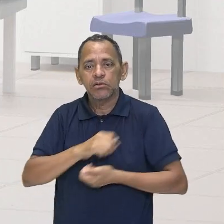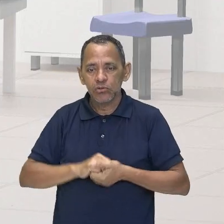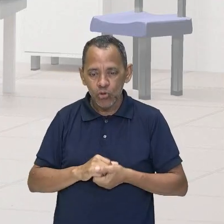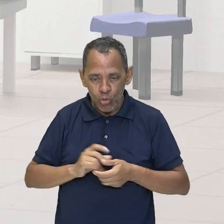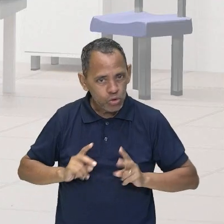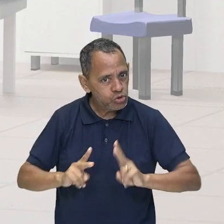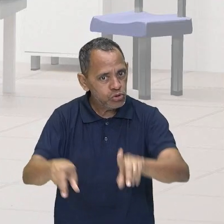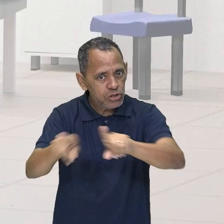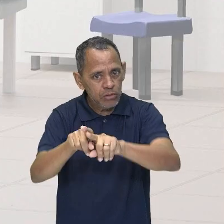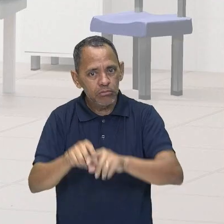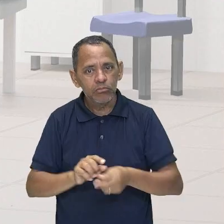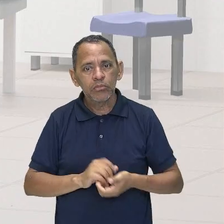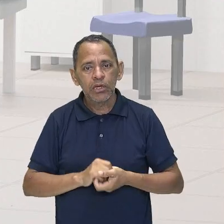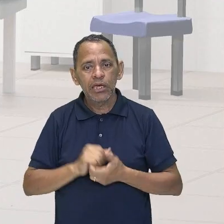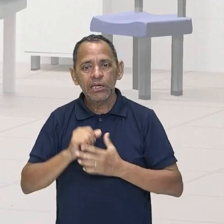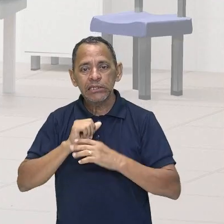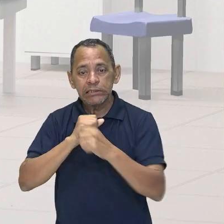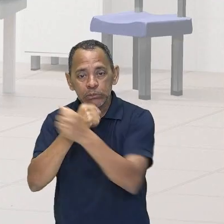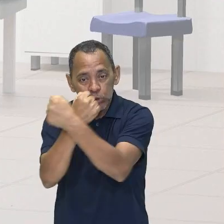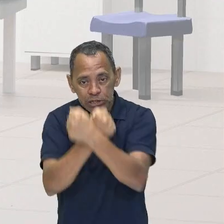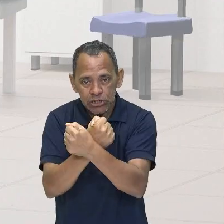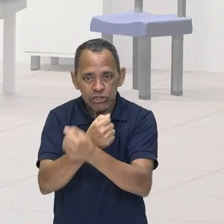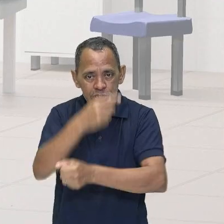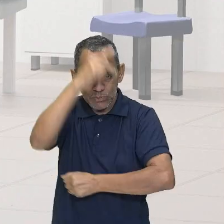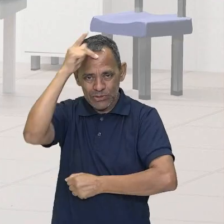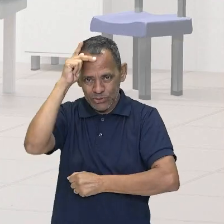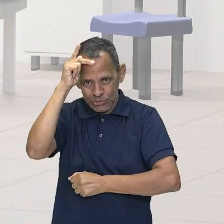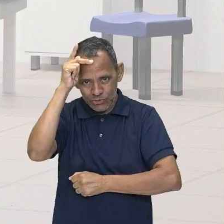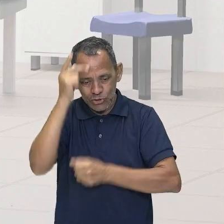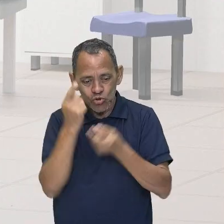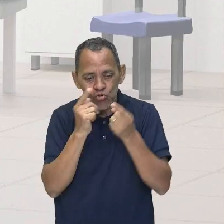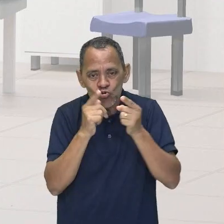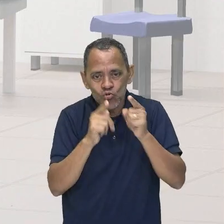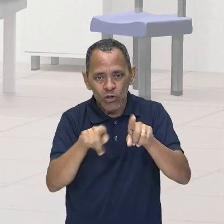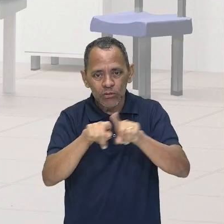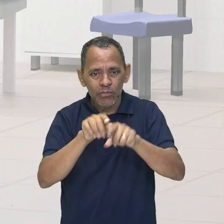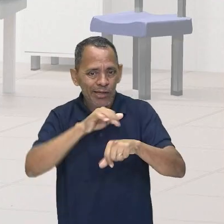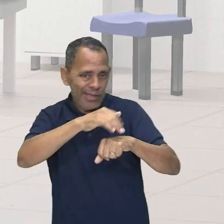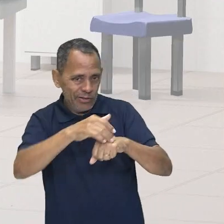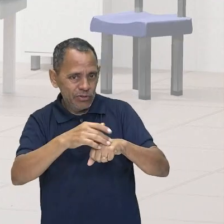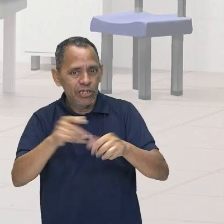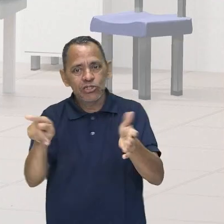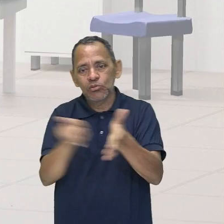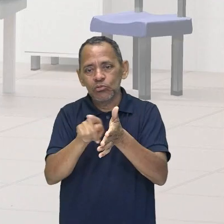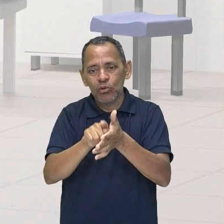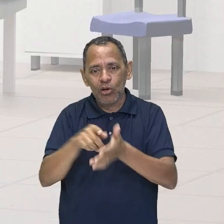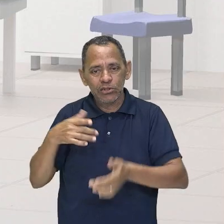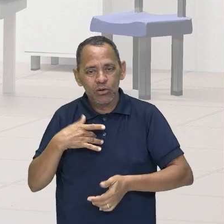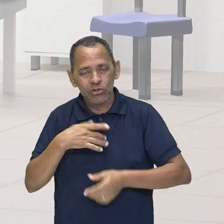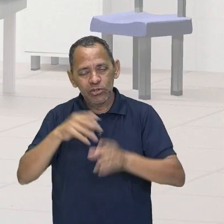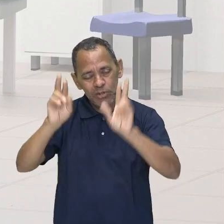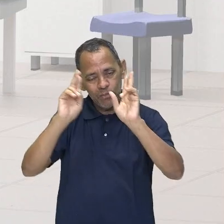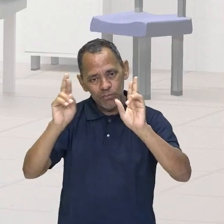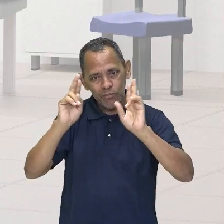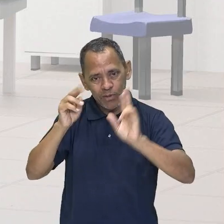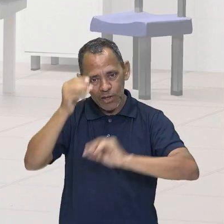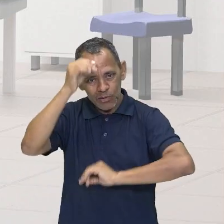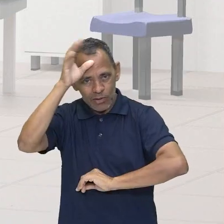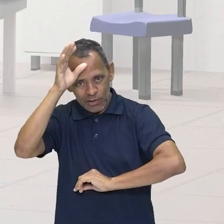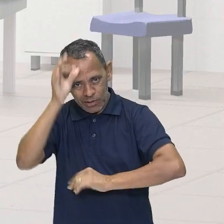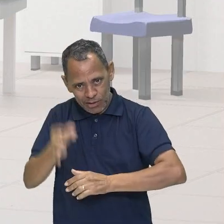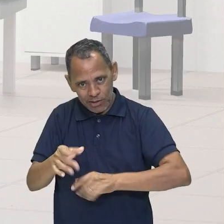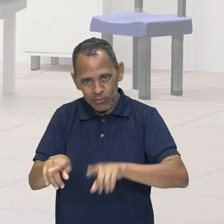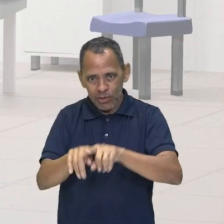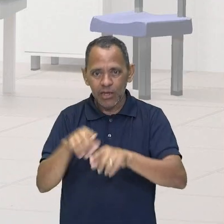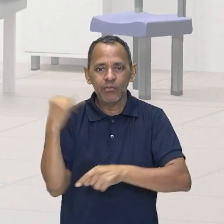prevenir doenças e a proteger as pessoas à sua volta e a sua própria saúde. Eu espero que você tenha compreendido a